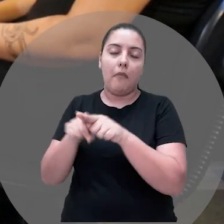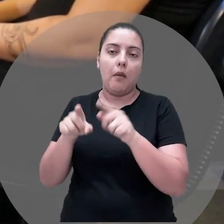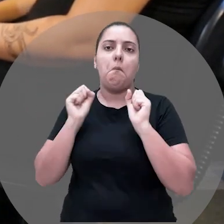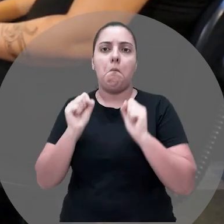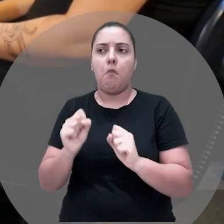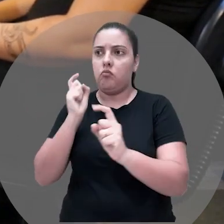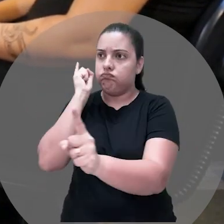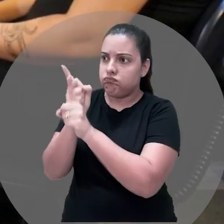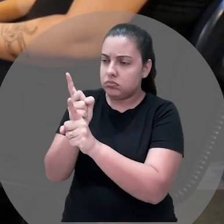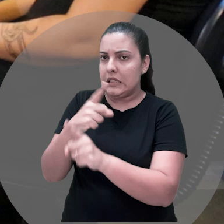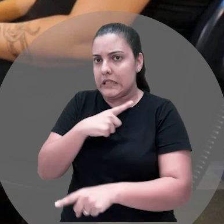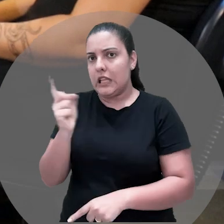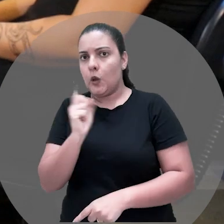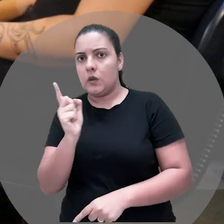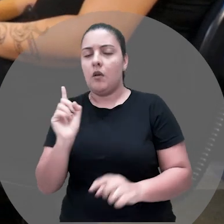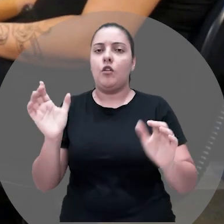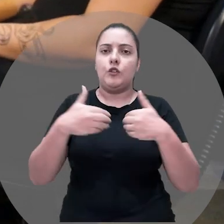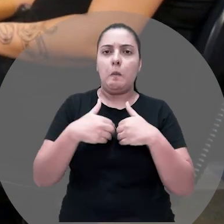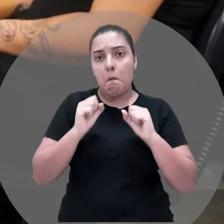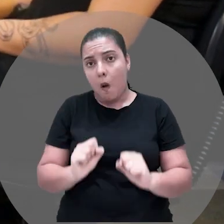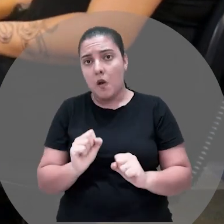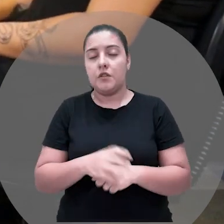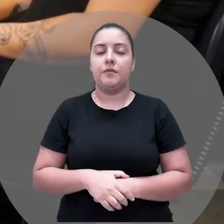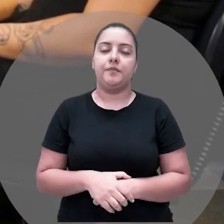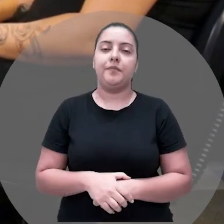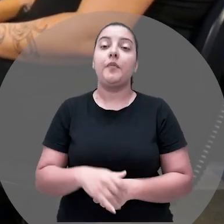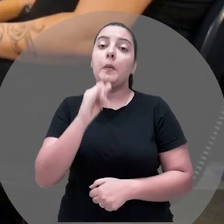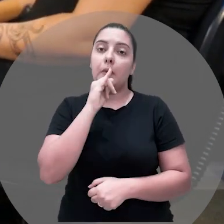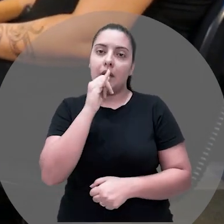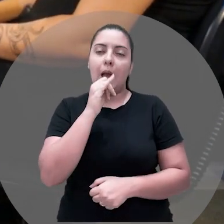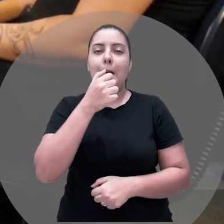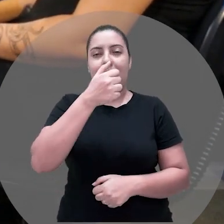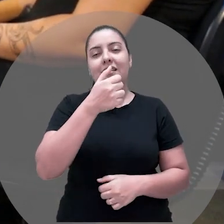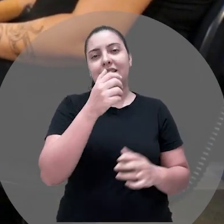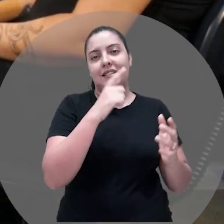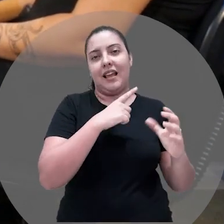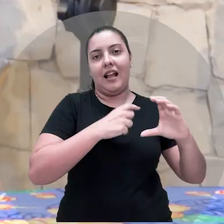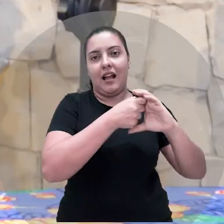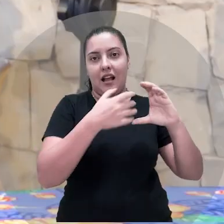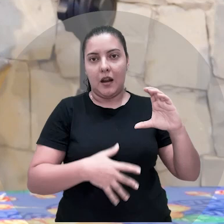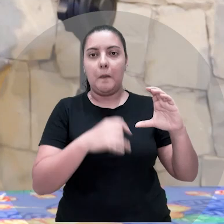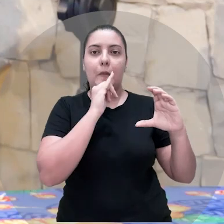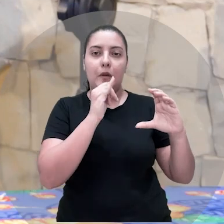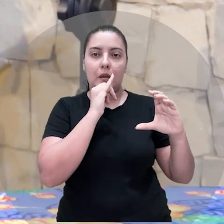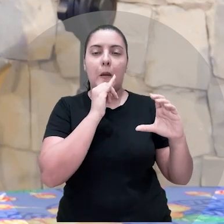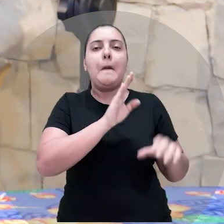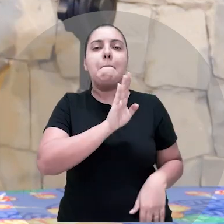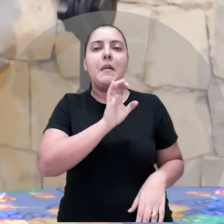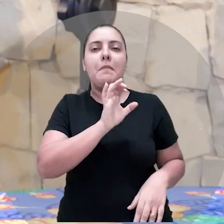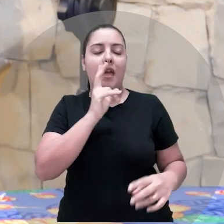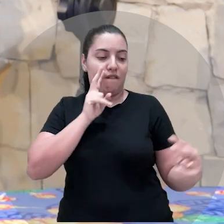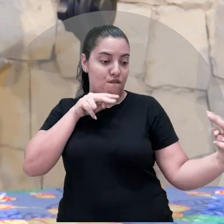assim que a gente possa estar identificando sim como as primeiras que eu falei né tem essa da questão